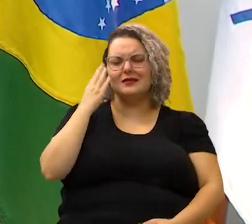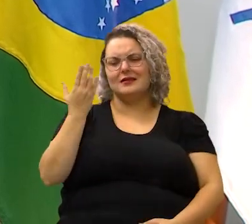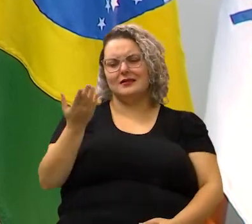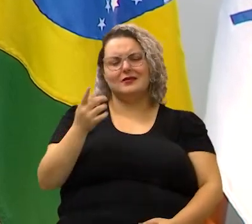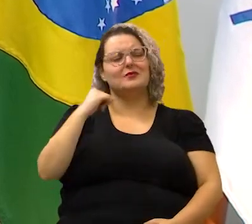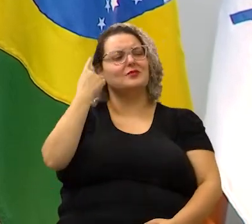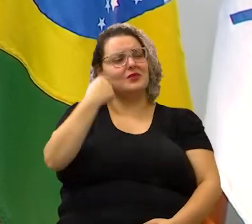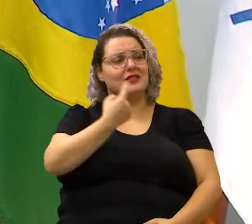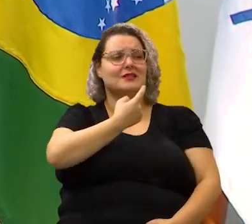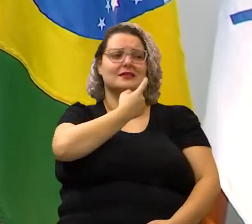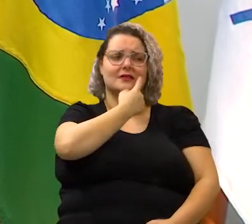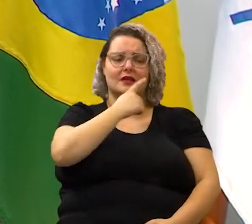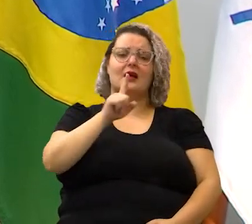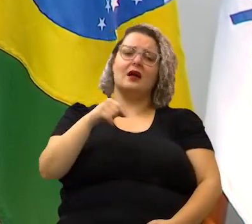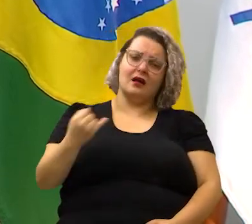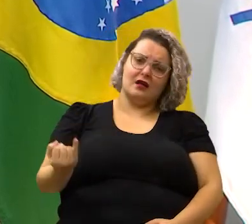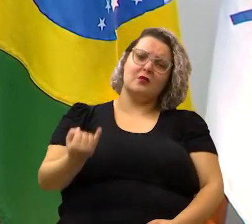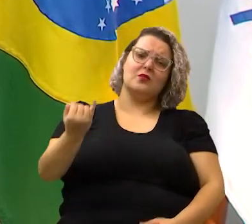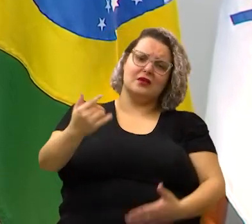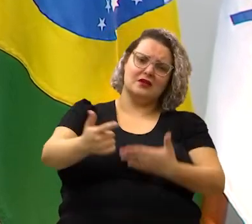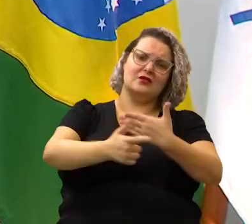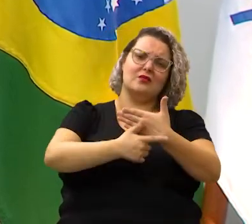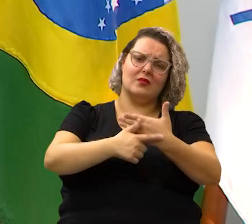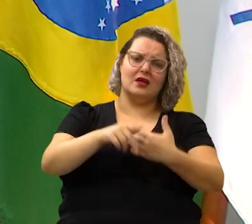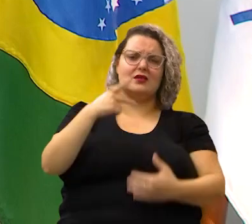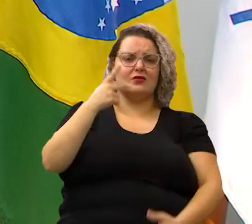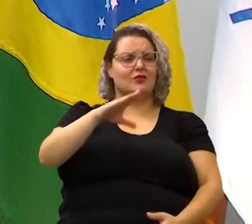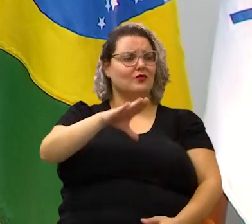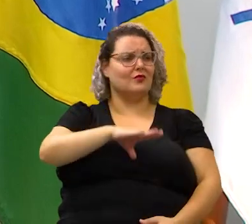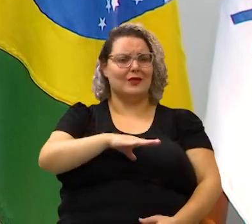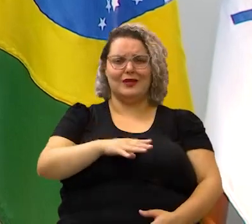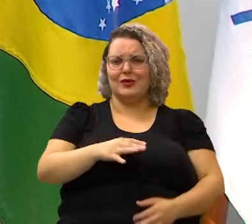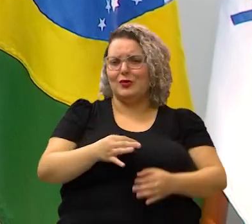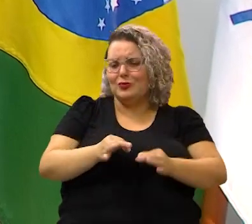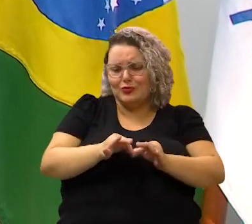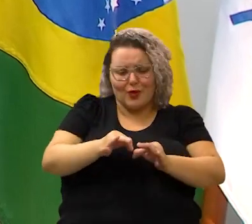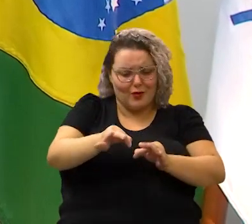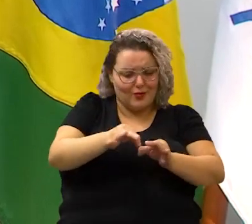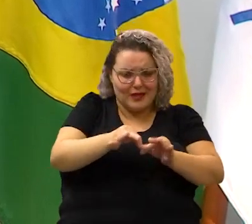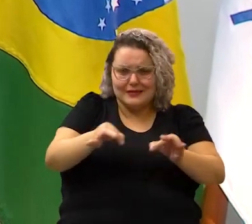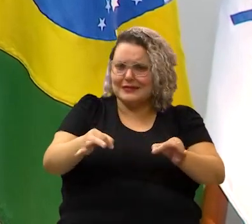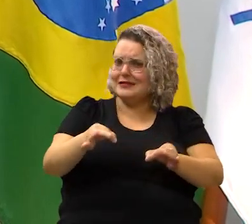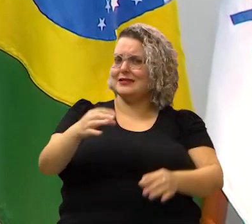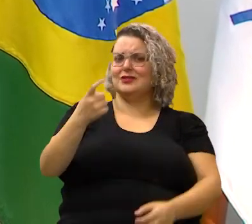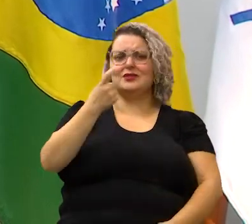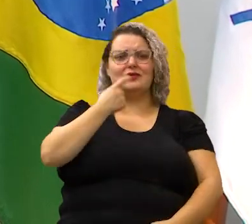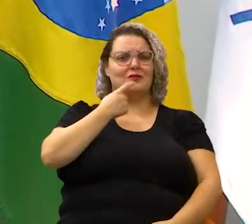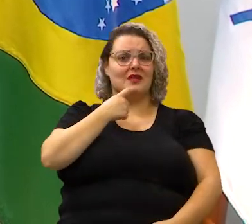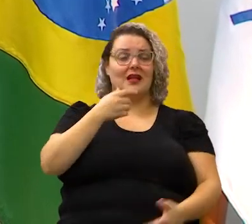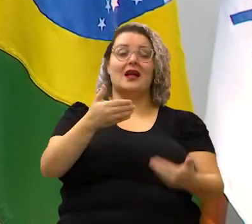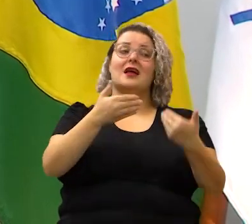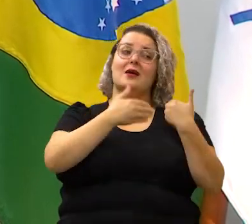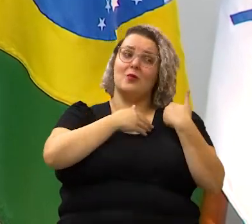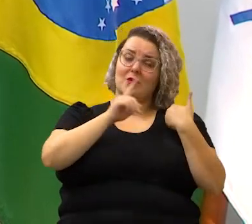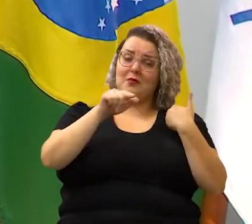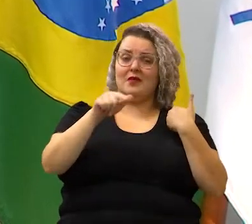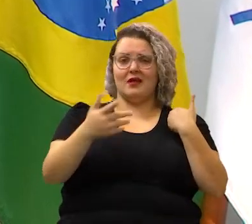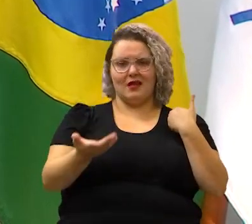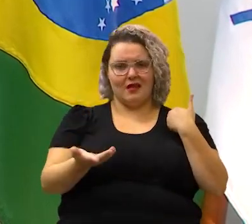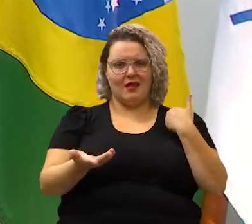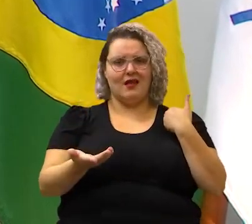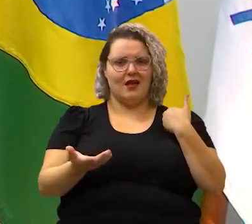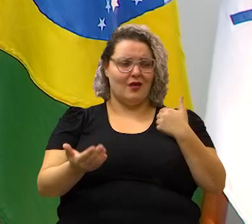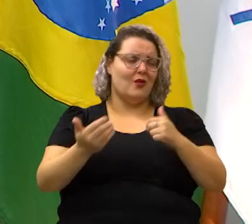entender também a importância do papel do vereador de uma cidade do tamanho de Campinas a responsabilidade